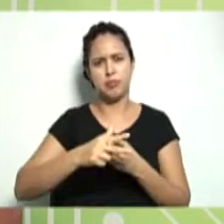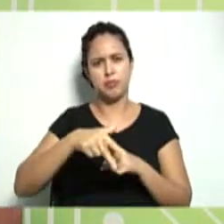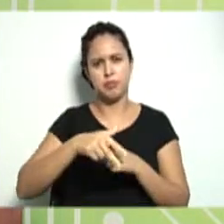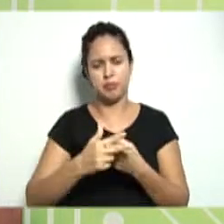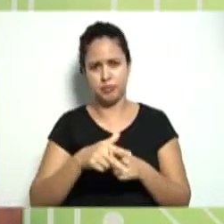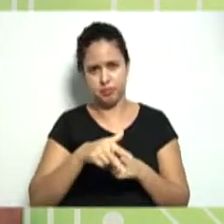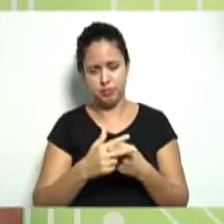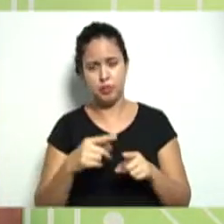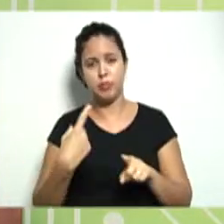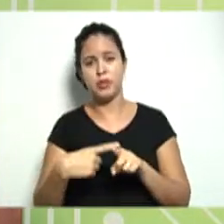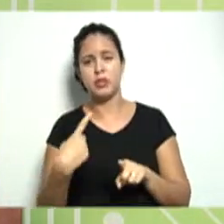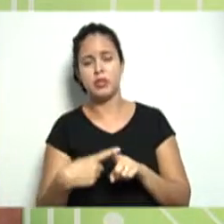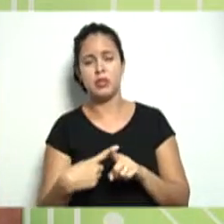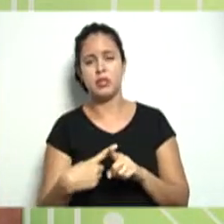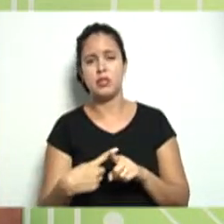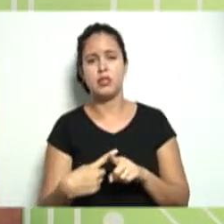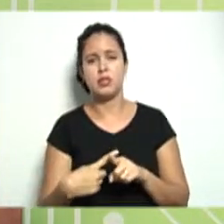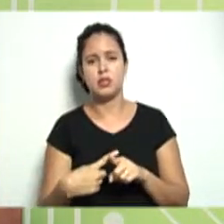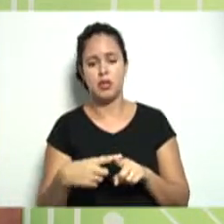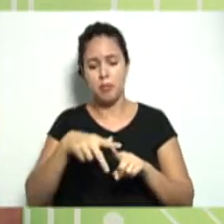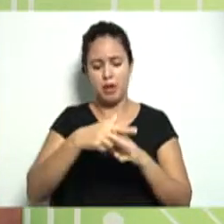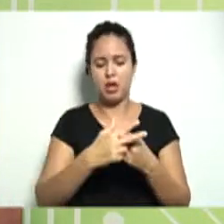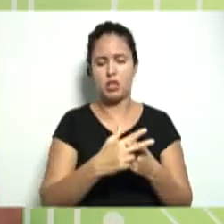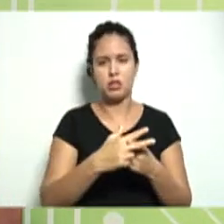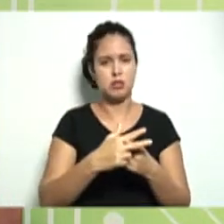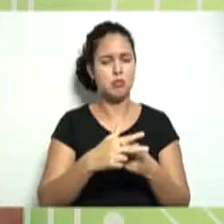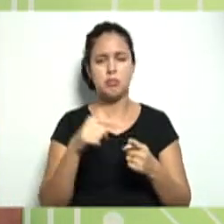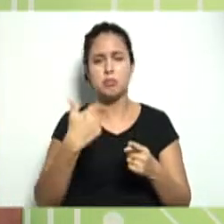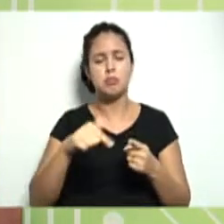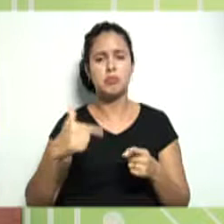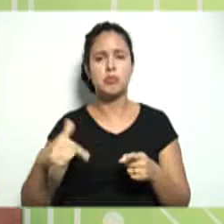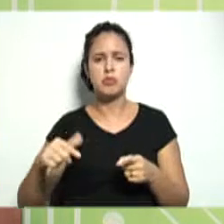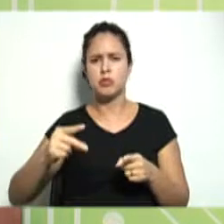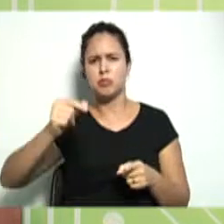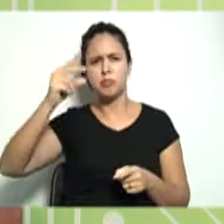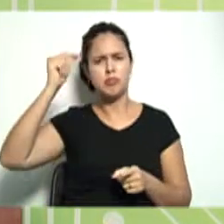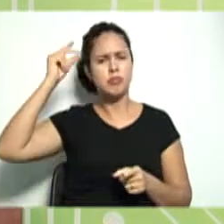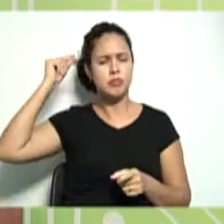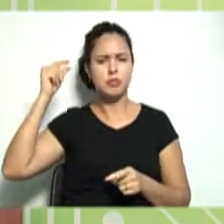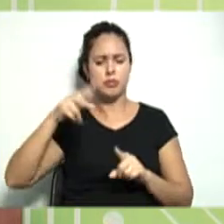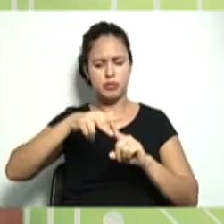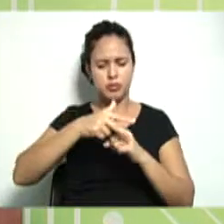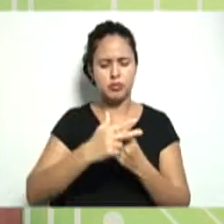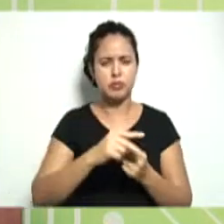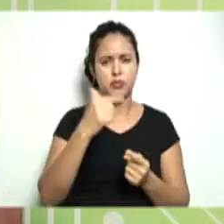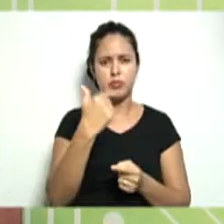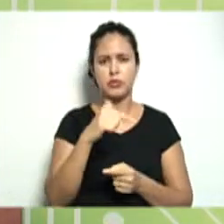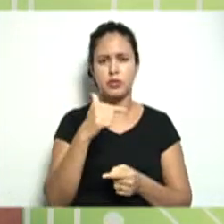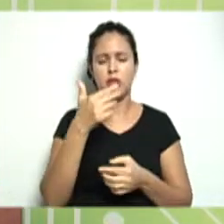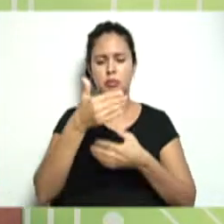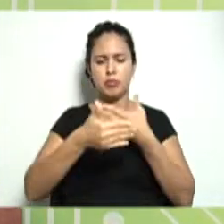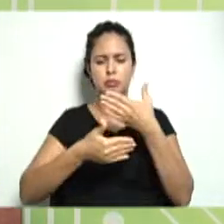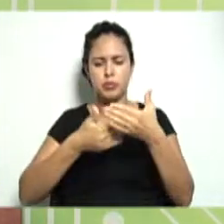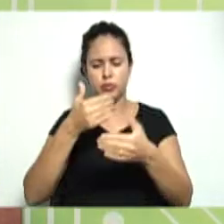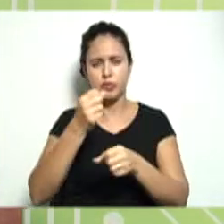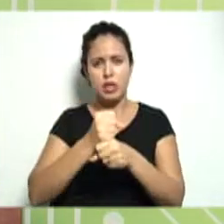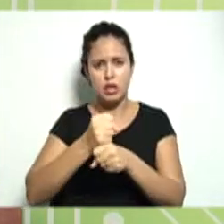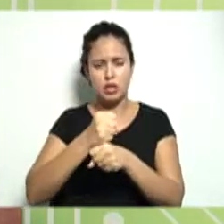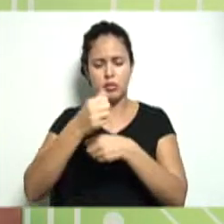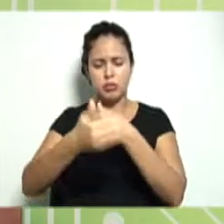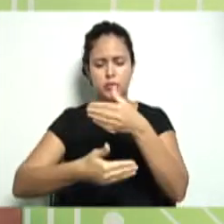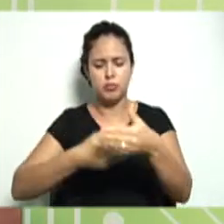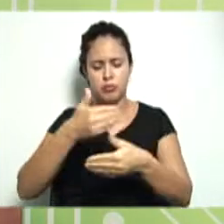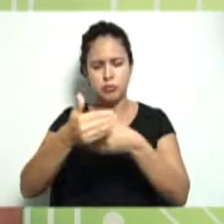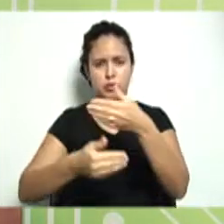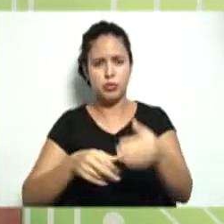Por quê? Porque os maquinários não existiam, né? E aí depois, com o surgimento, né, com a